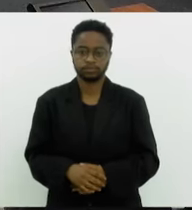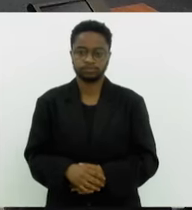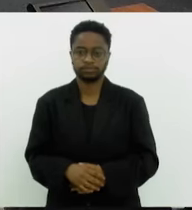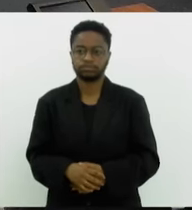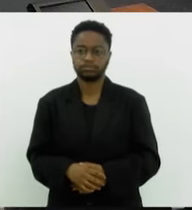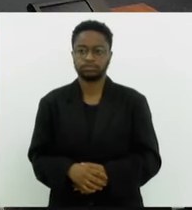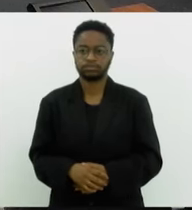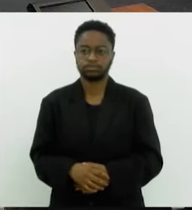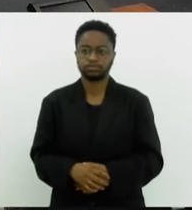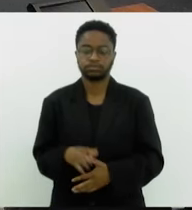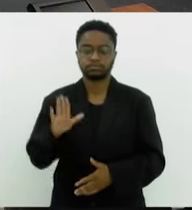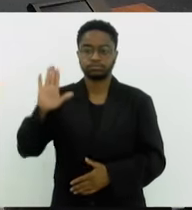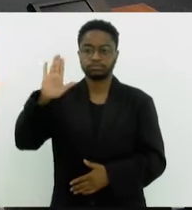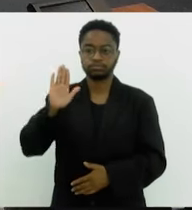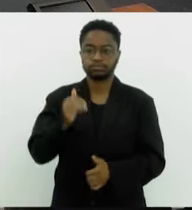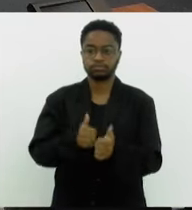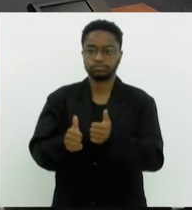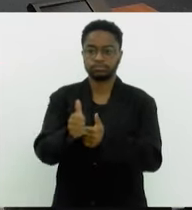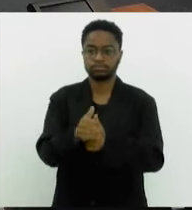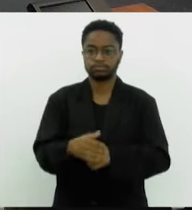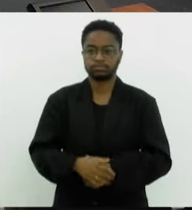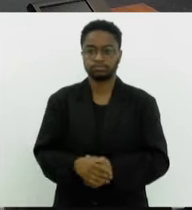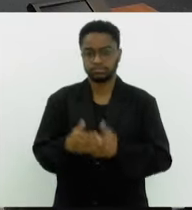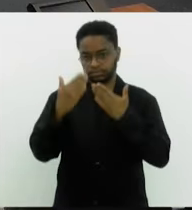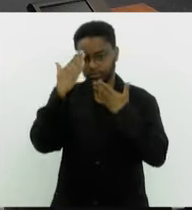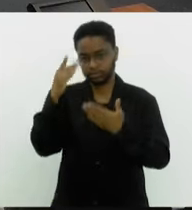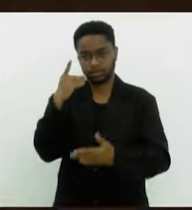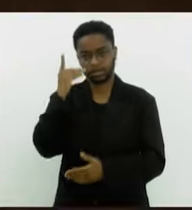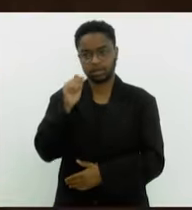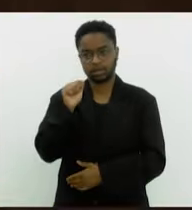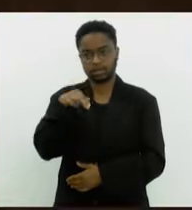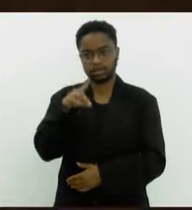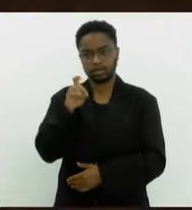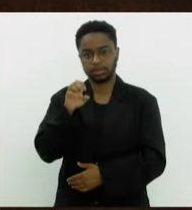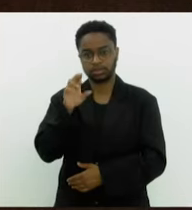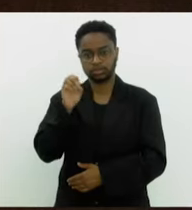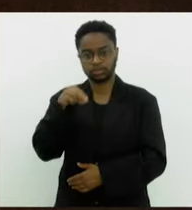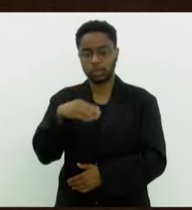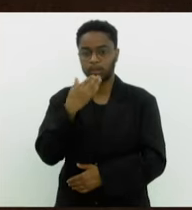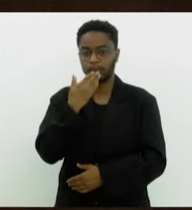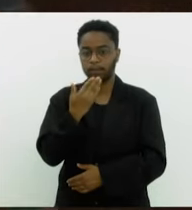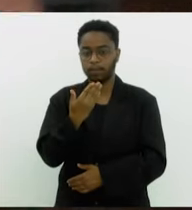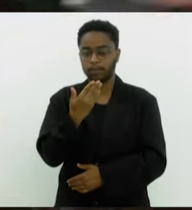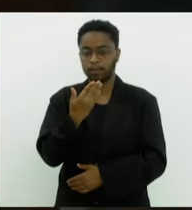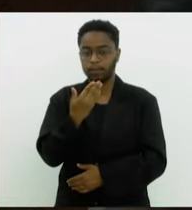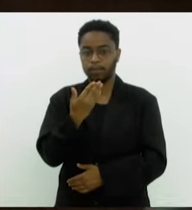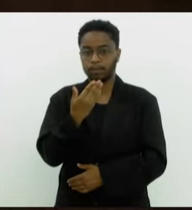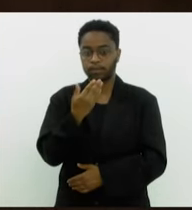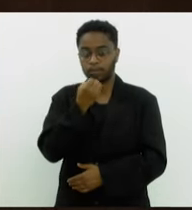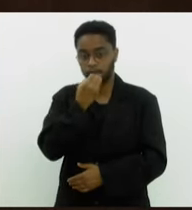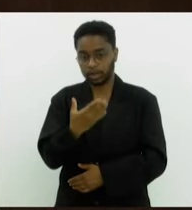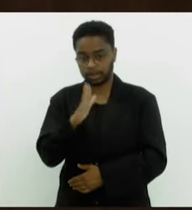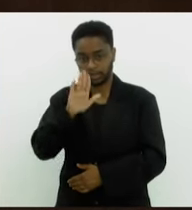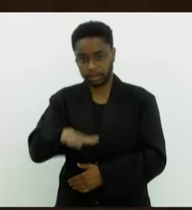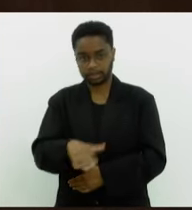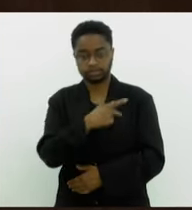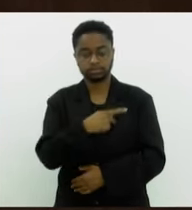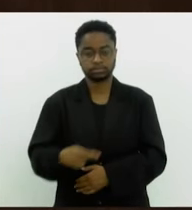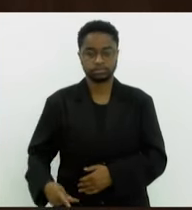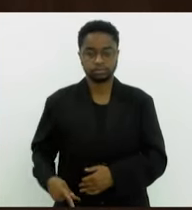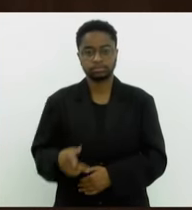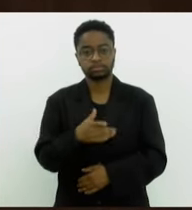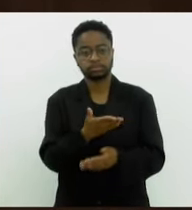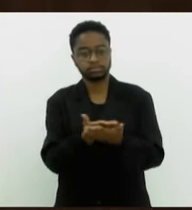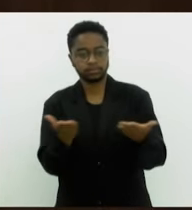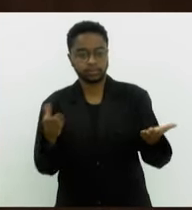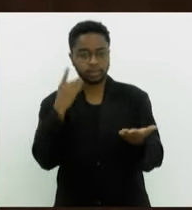Pela ordem, senhor presidente. Obrigado, Serafini. Deputado Antos Moraes. Senhor presidente, boa tarde, caros colegas. Boa tarde a